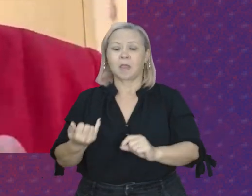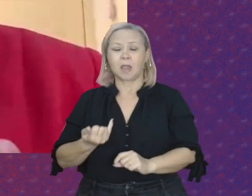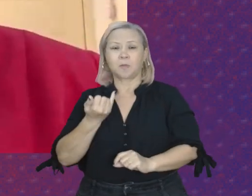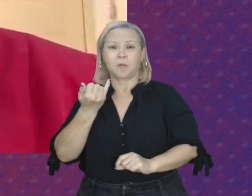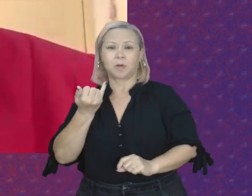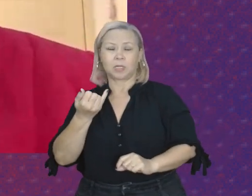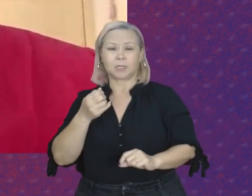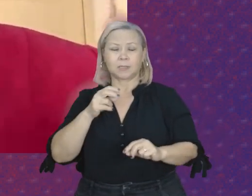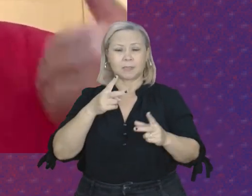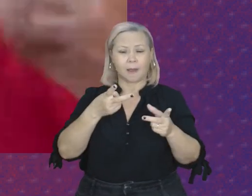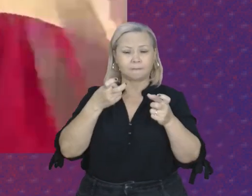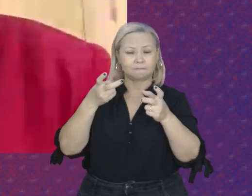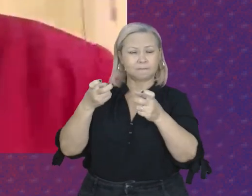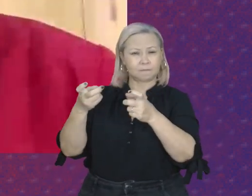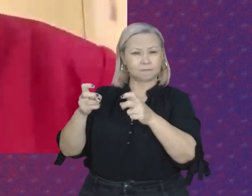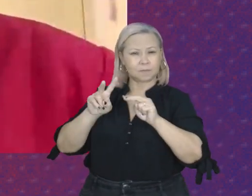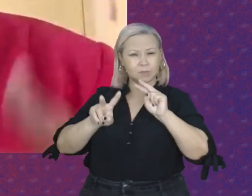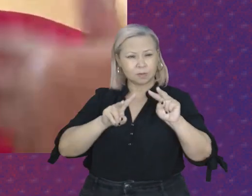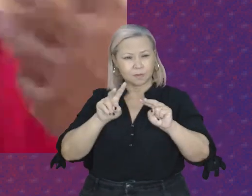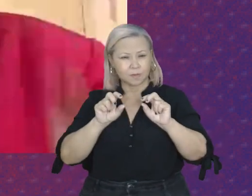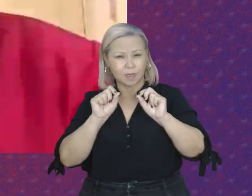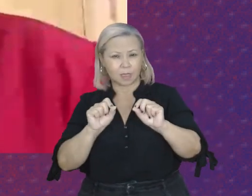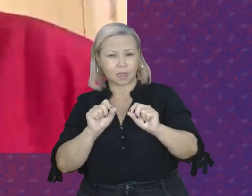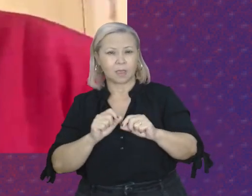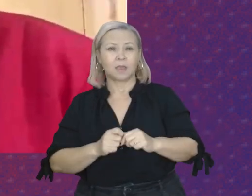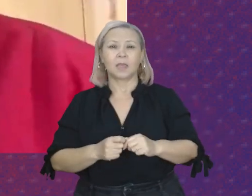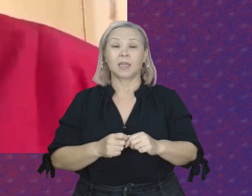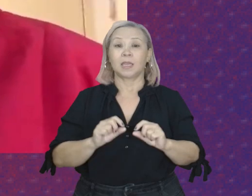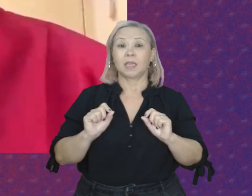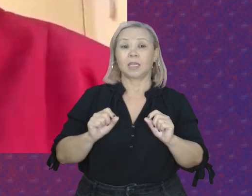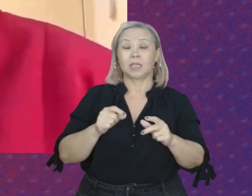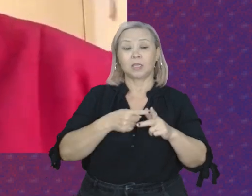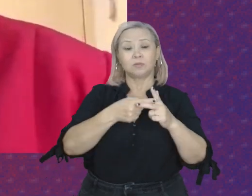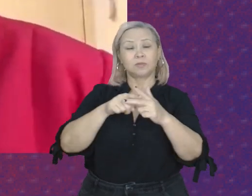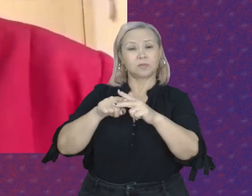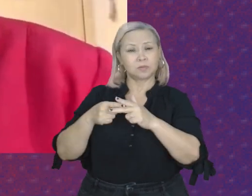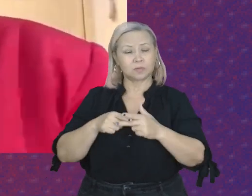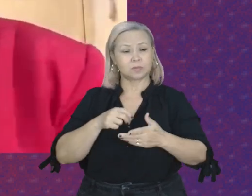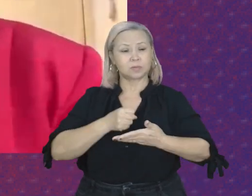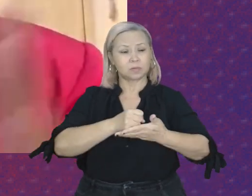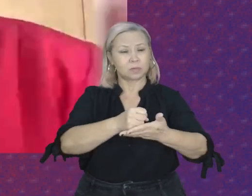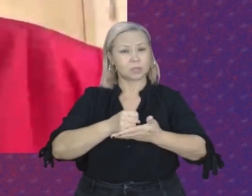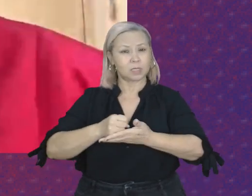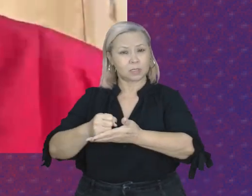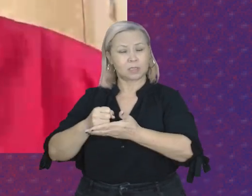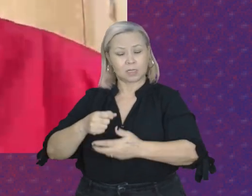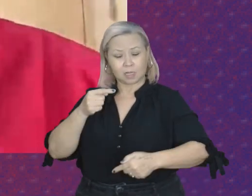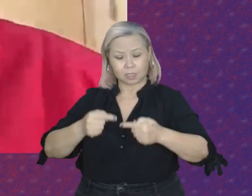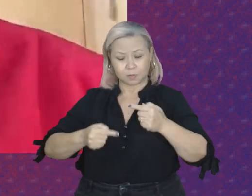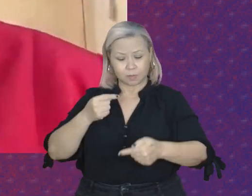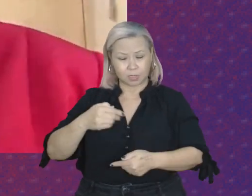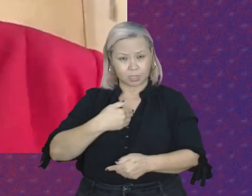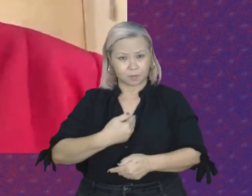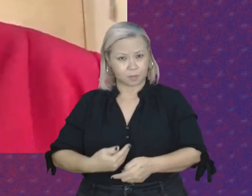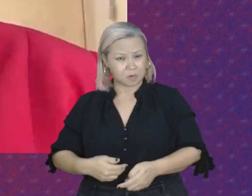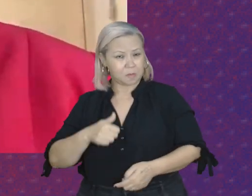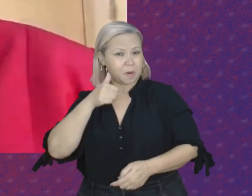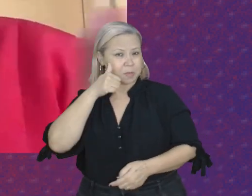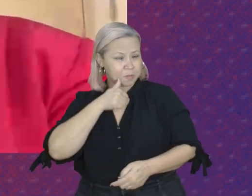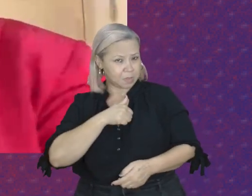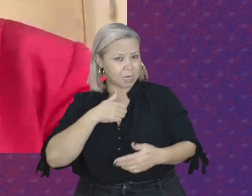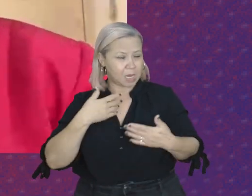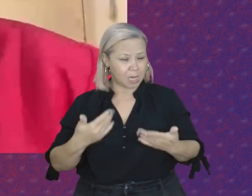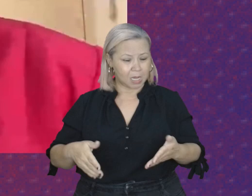dar visibilidade e instrumentalizar as políticas públicas, né, tanto para mulheres quanto